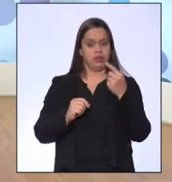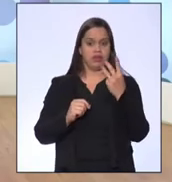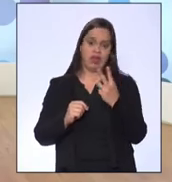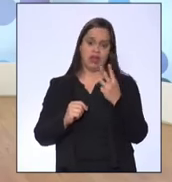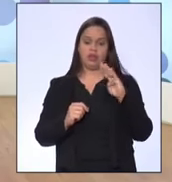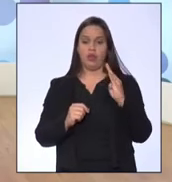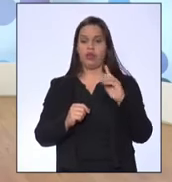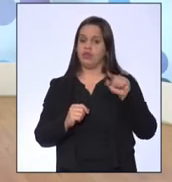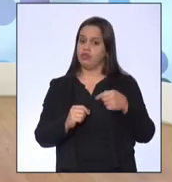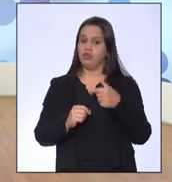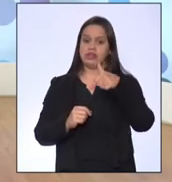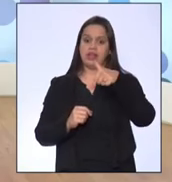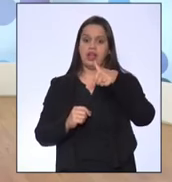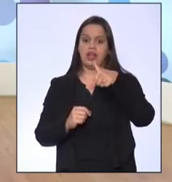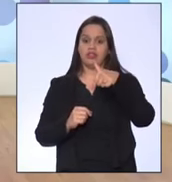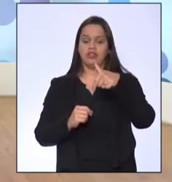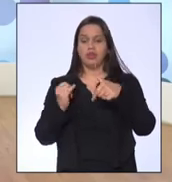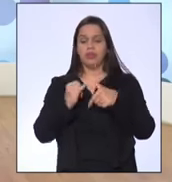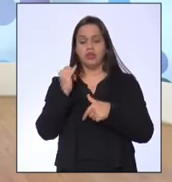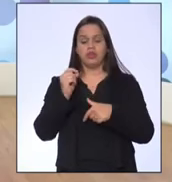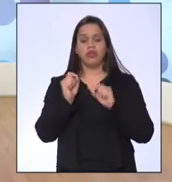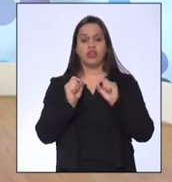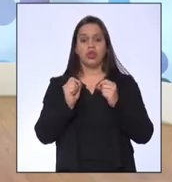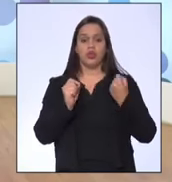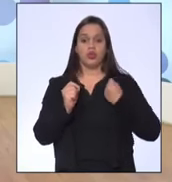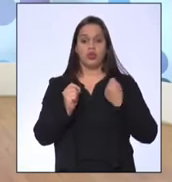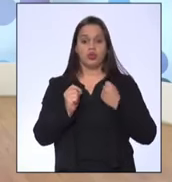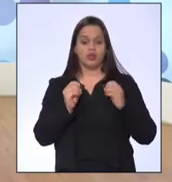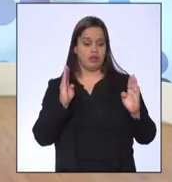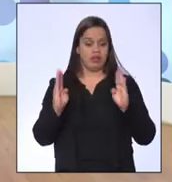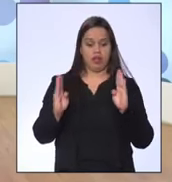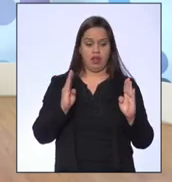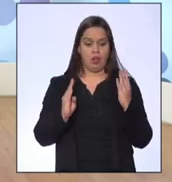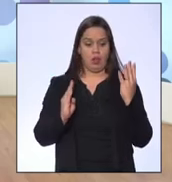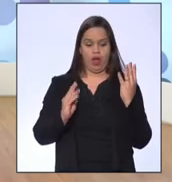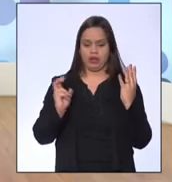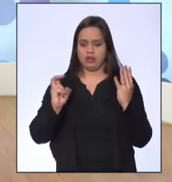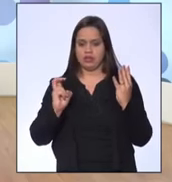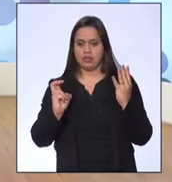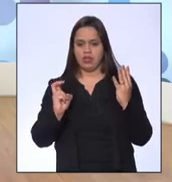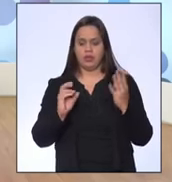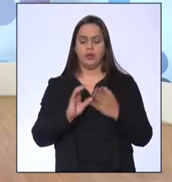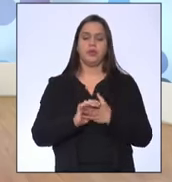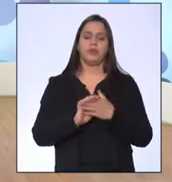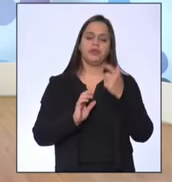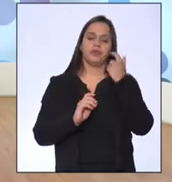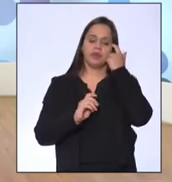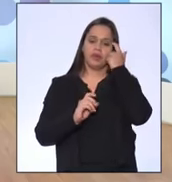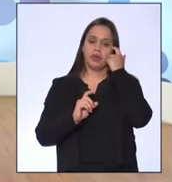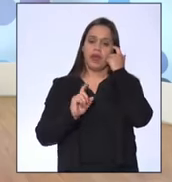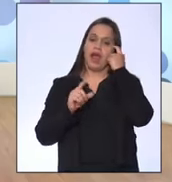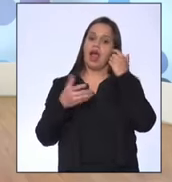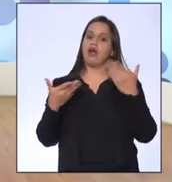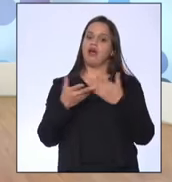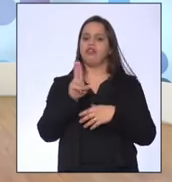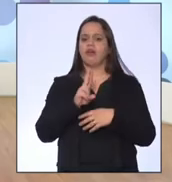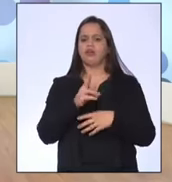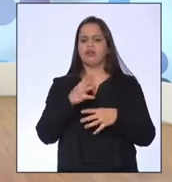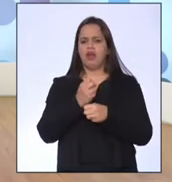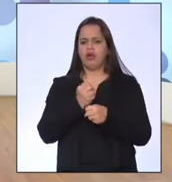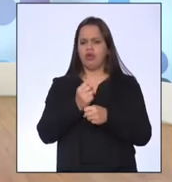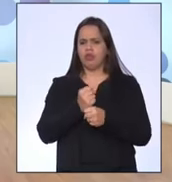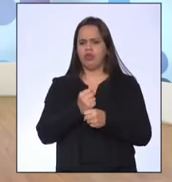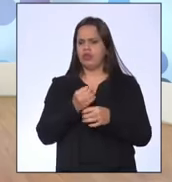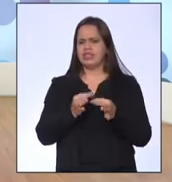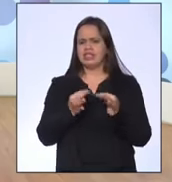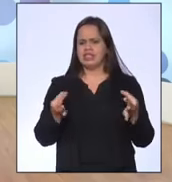O importante é que esse número esteja entre 4 e 5. Aí, a gente vai usar uma calculadora, coisa bem simples aqui,